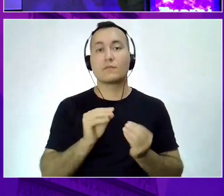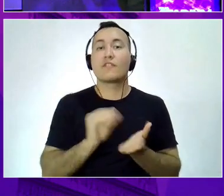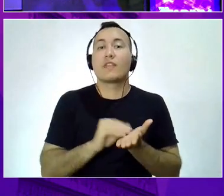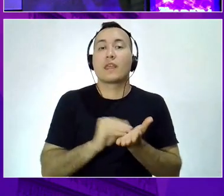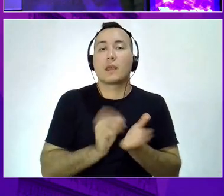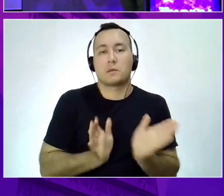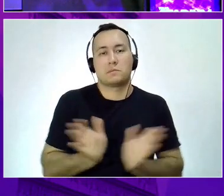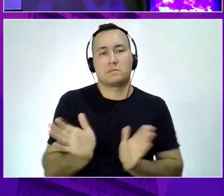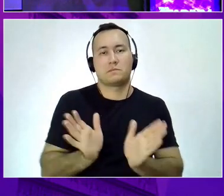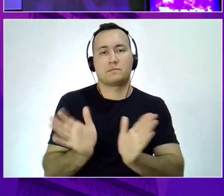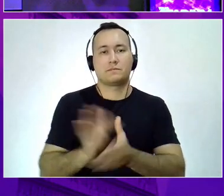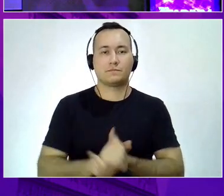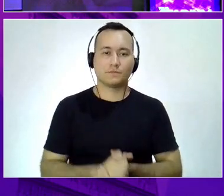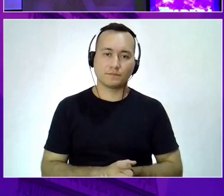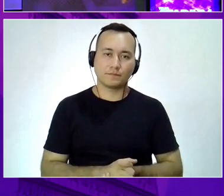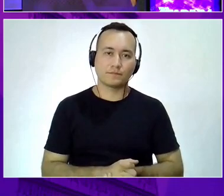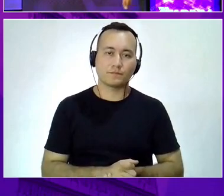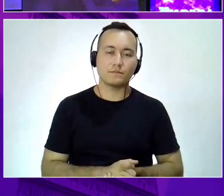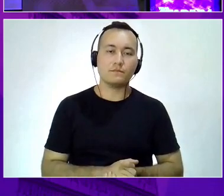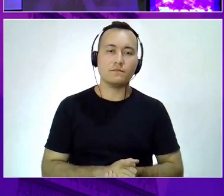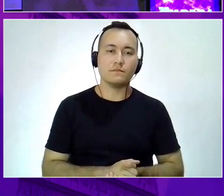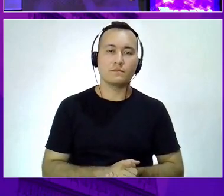X e Wave.